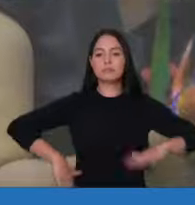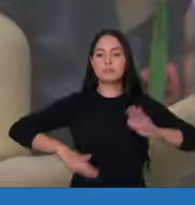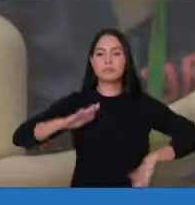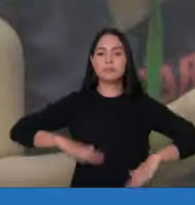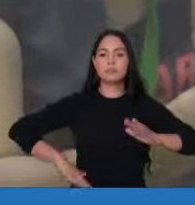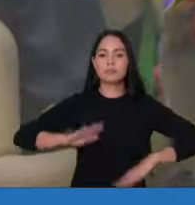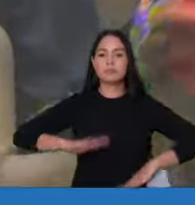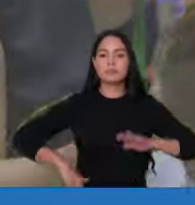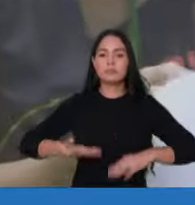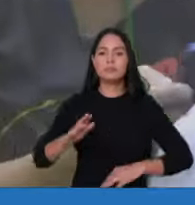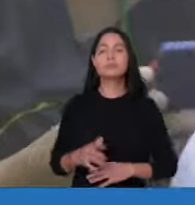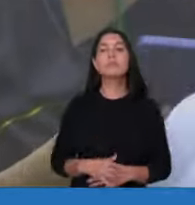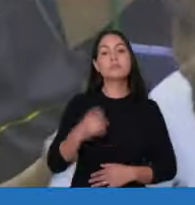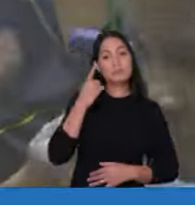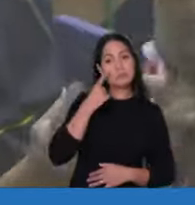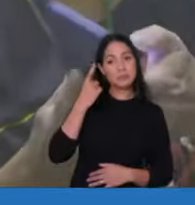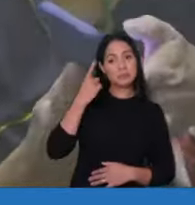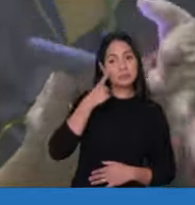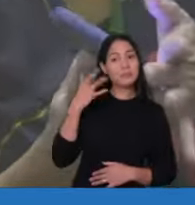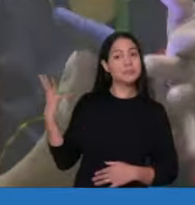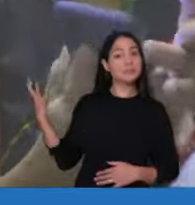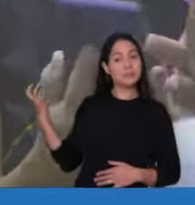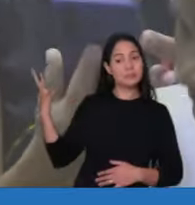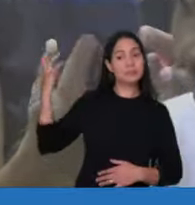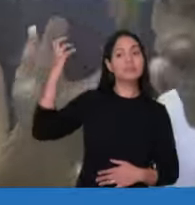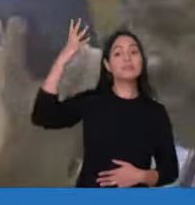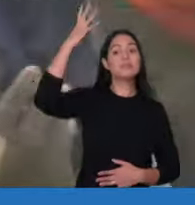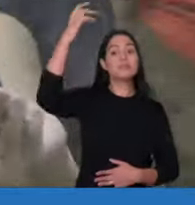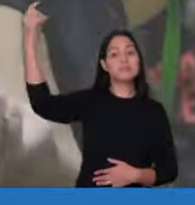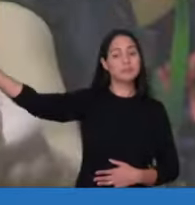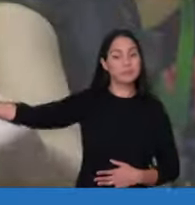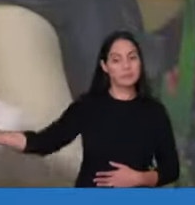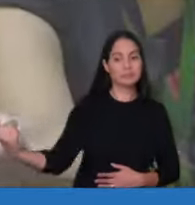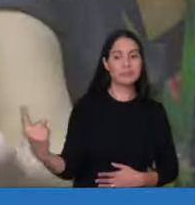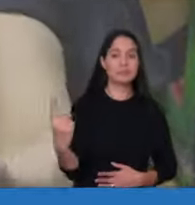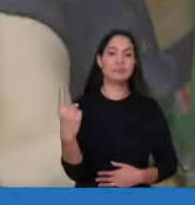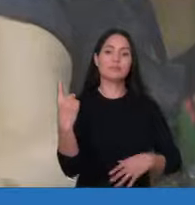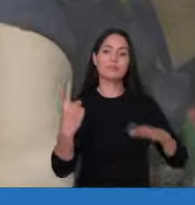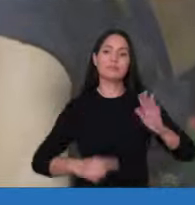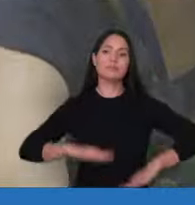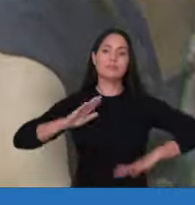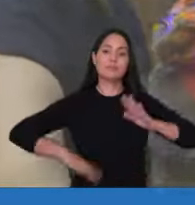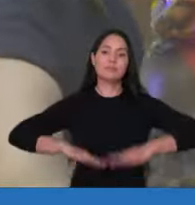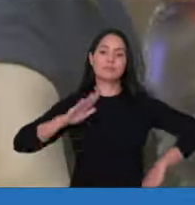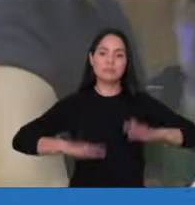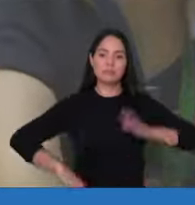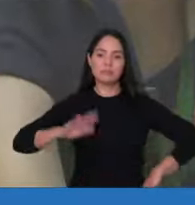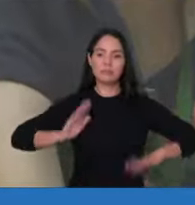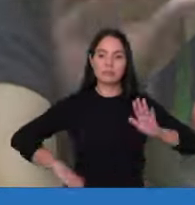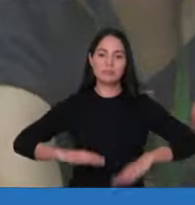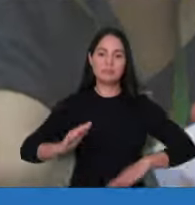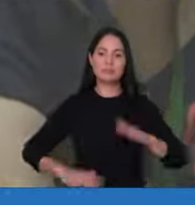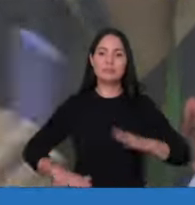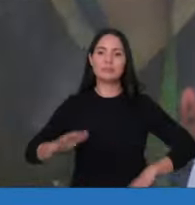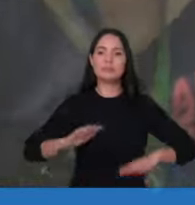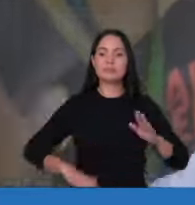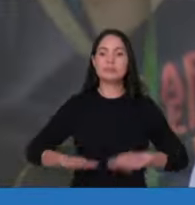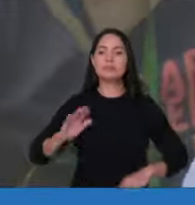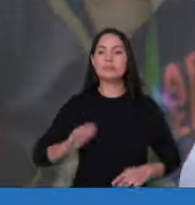tambor. Eu vim, Marielle, eu vim. Eu vim rufar